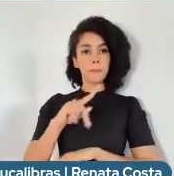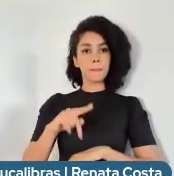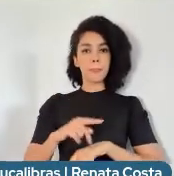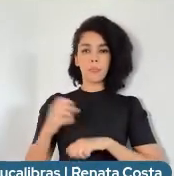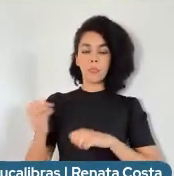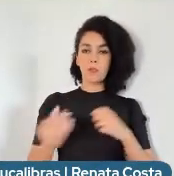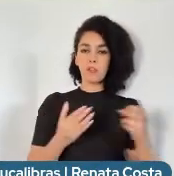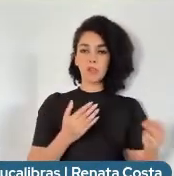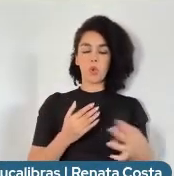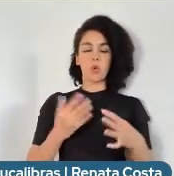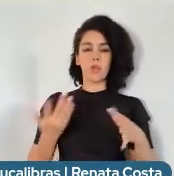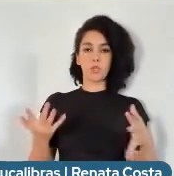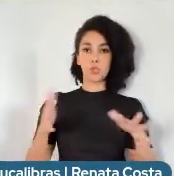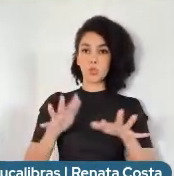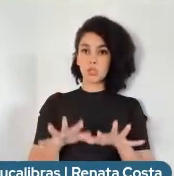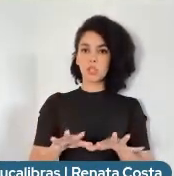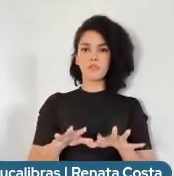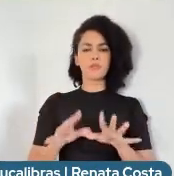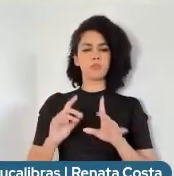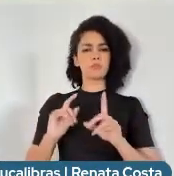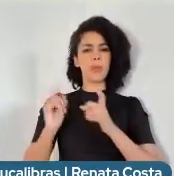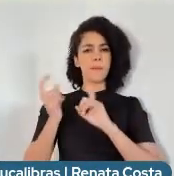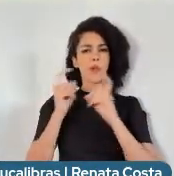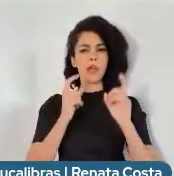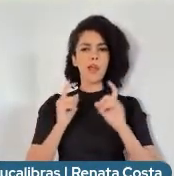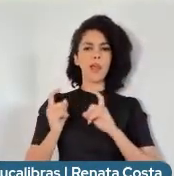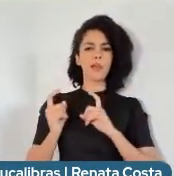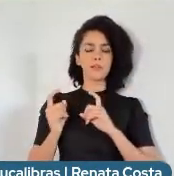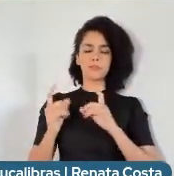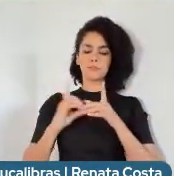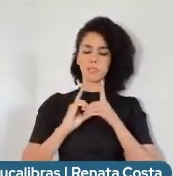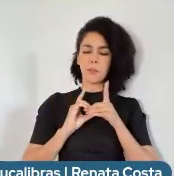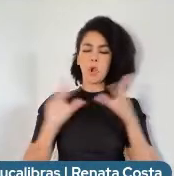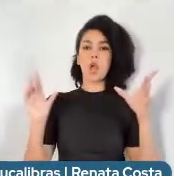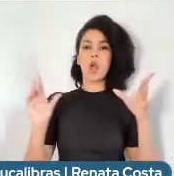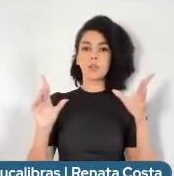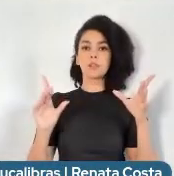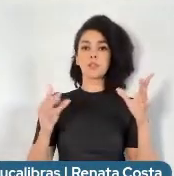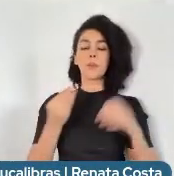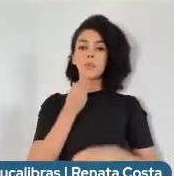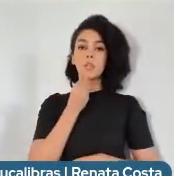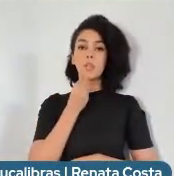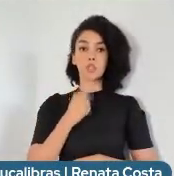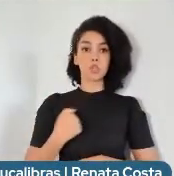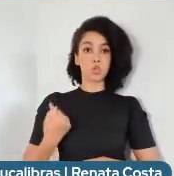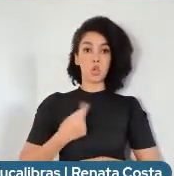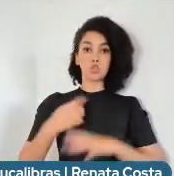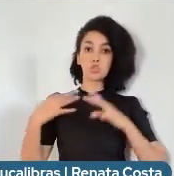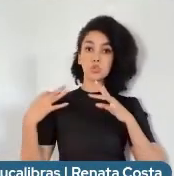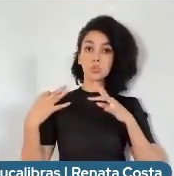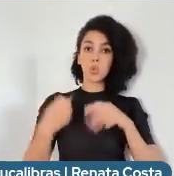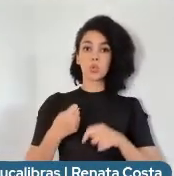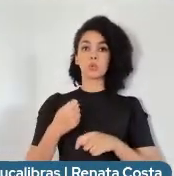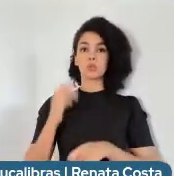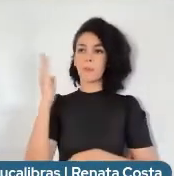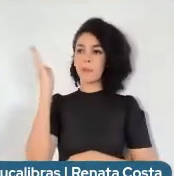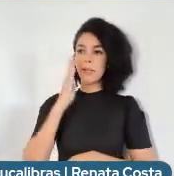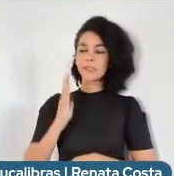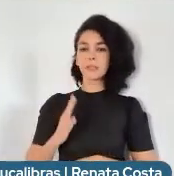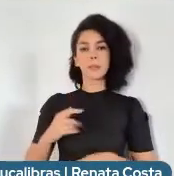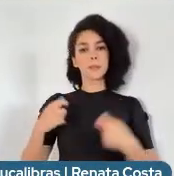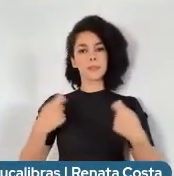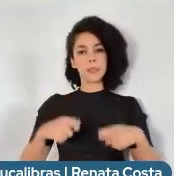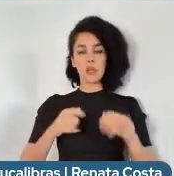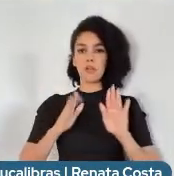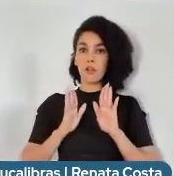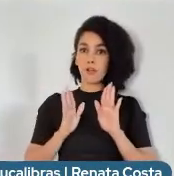mais inclusivo, mais democrático, inclusive de mais oportunidades, nós todos, enquanto Brasil, nós precisamos